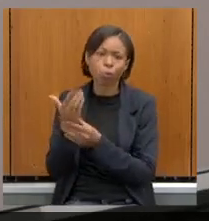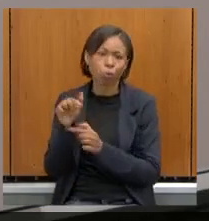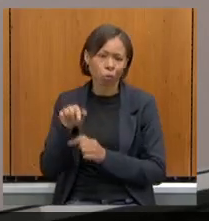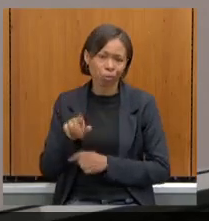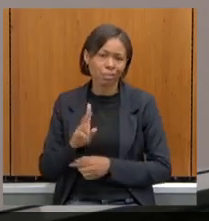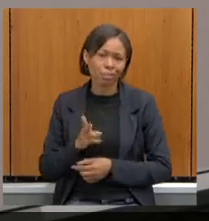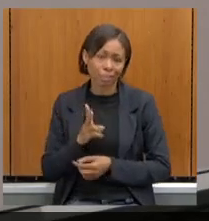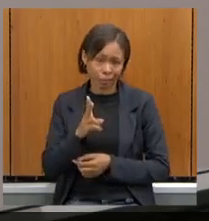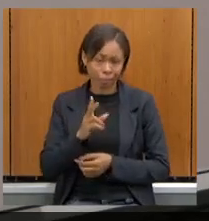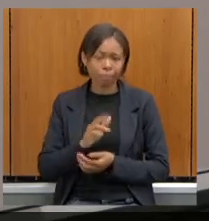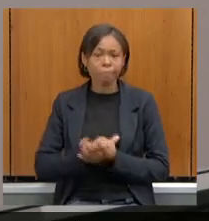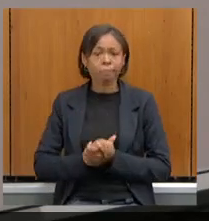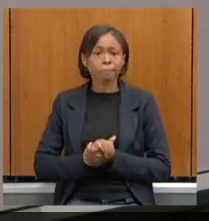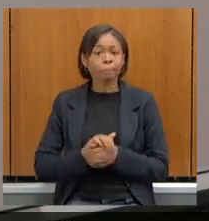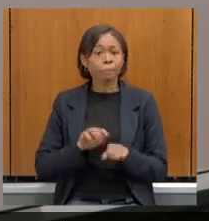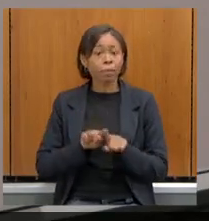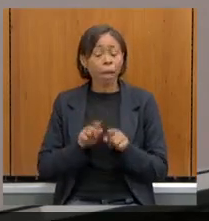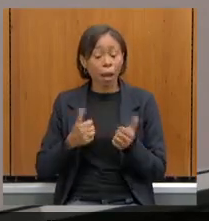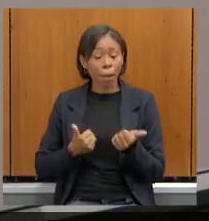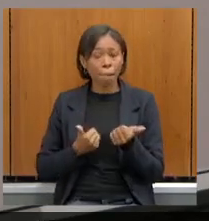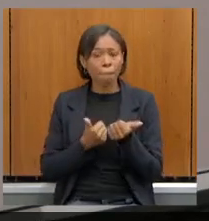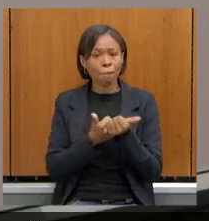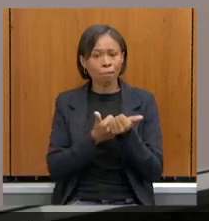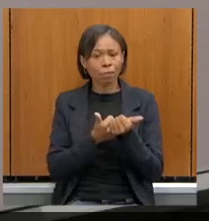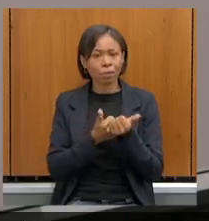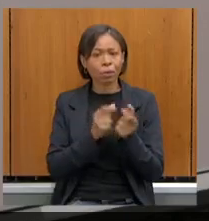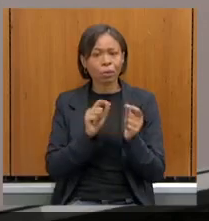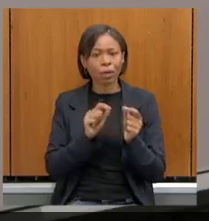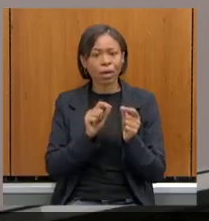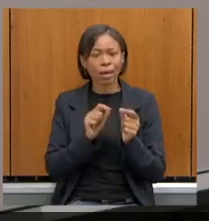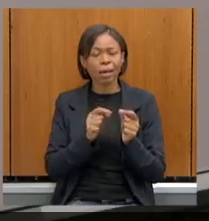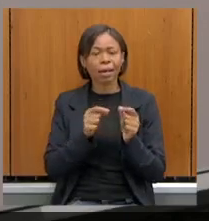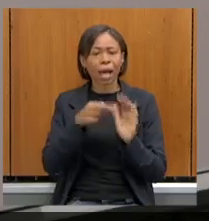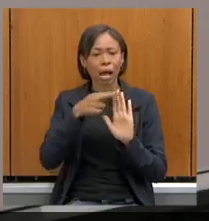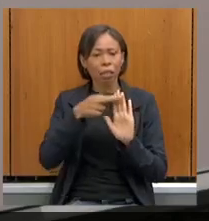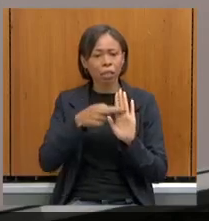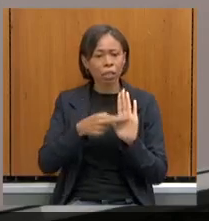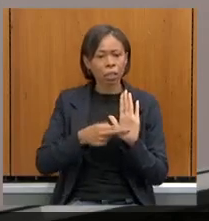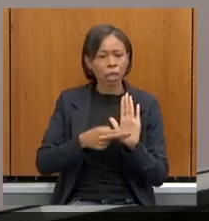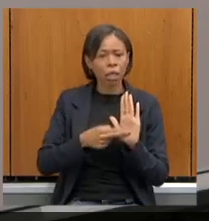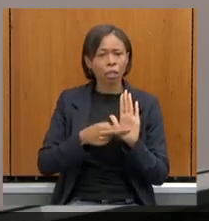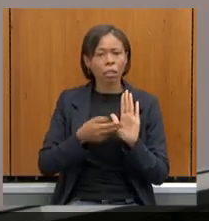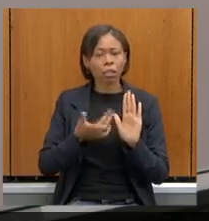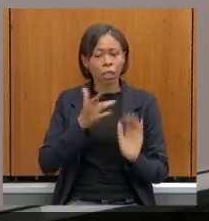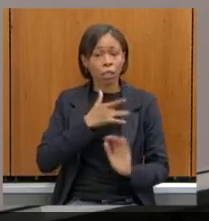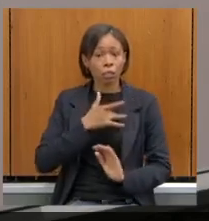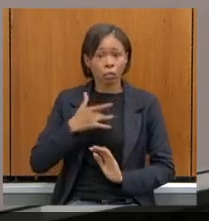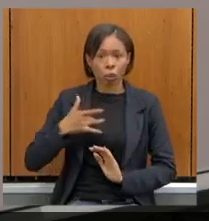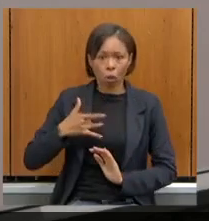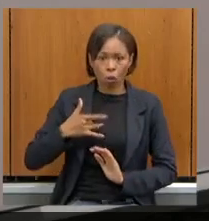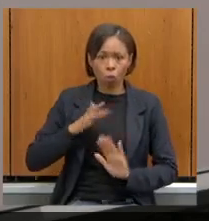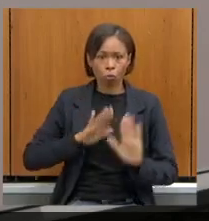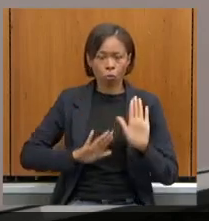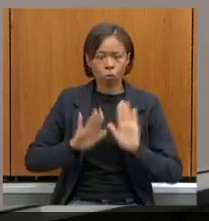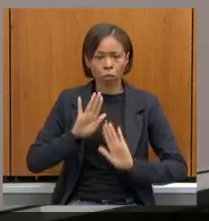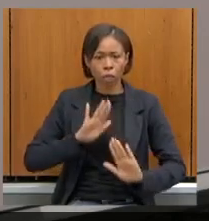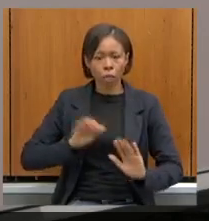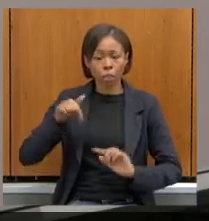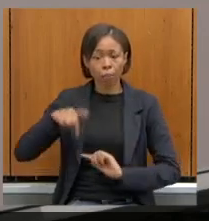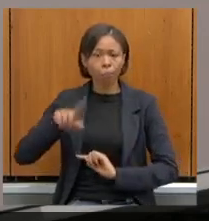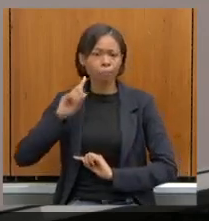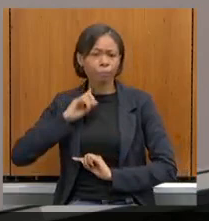Minas Gerais é o terceiro estado na emissão do turismo responsável que lá no ano